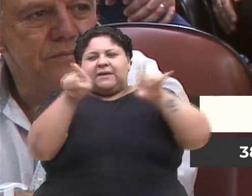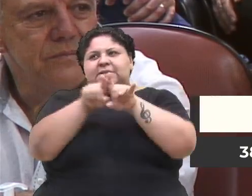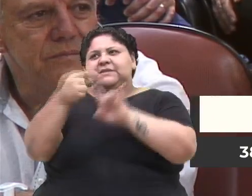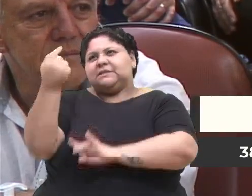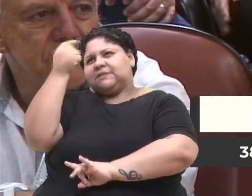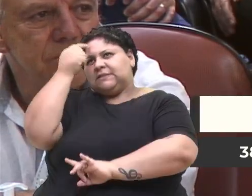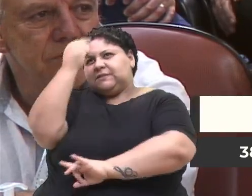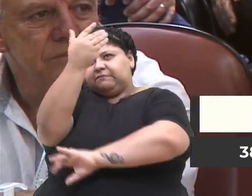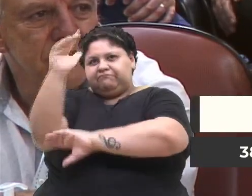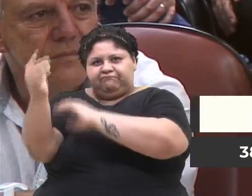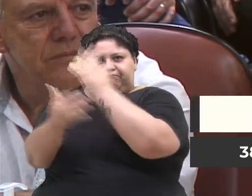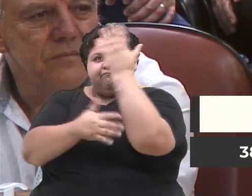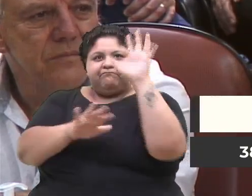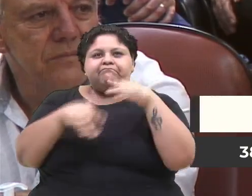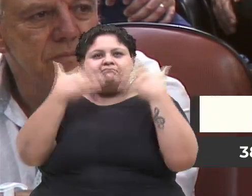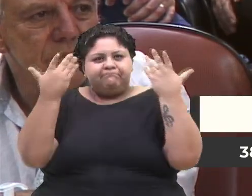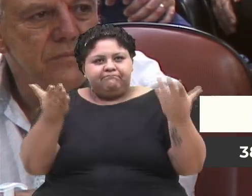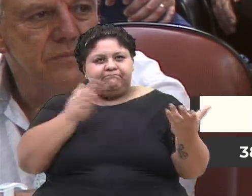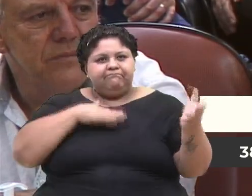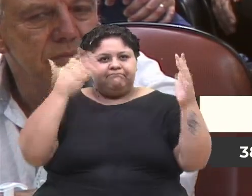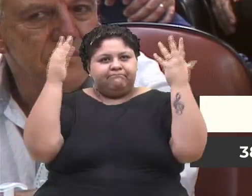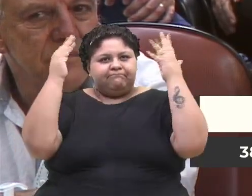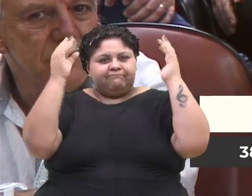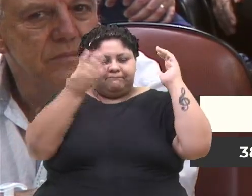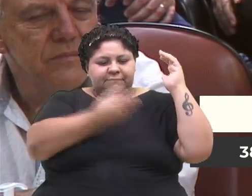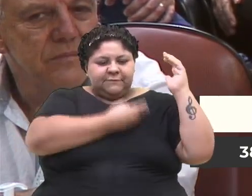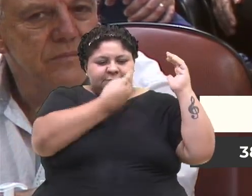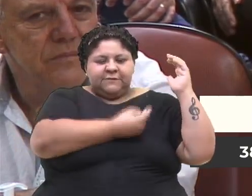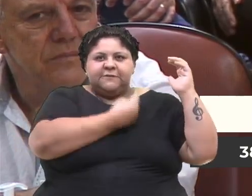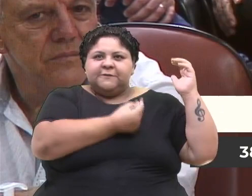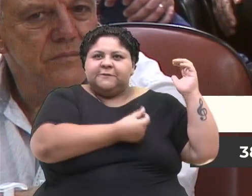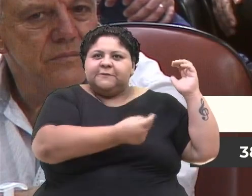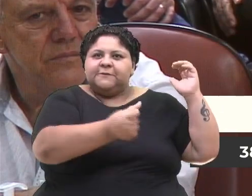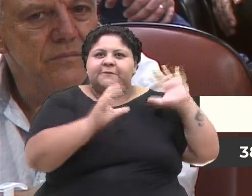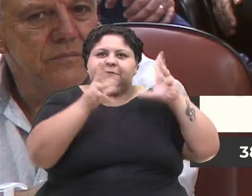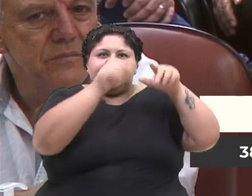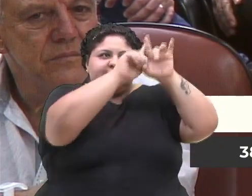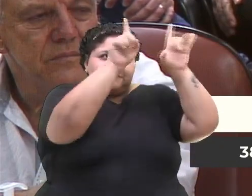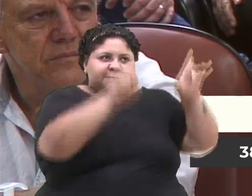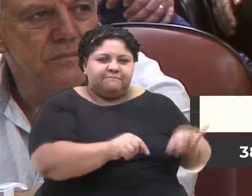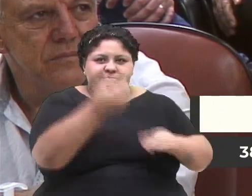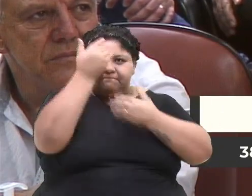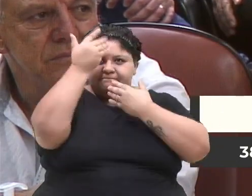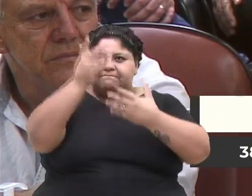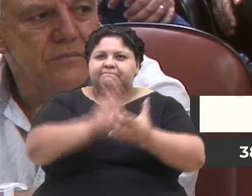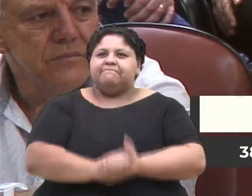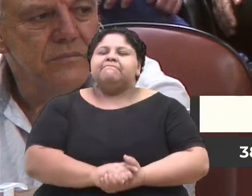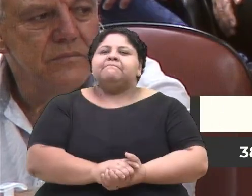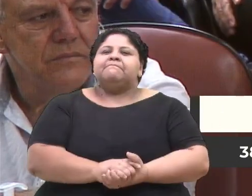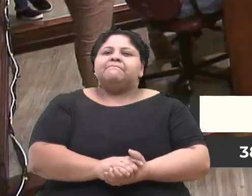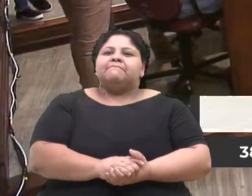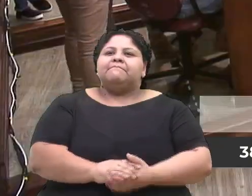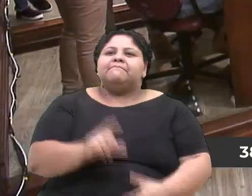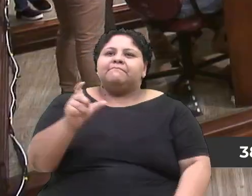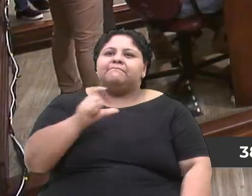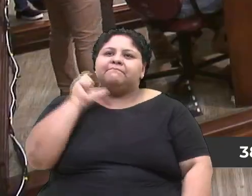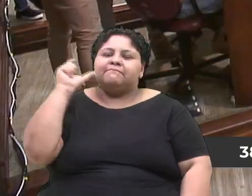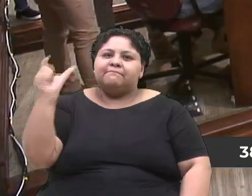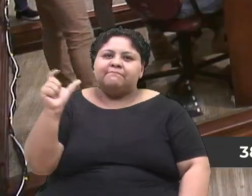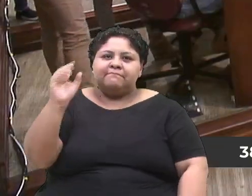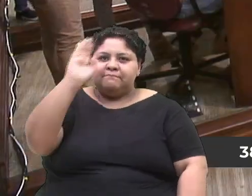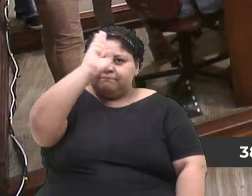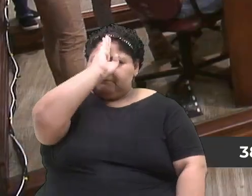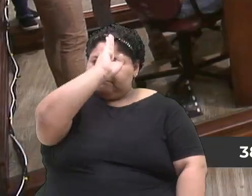no meio ambiente. Então, meus parabéns, vida longa à empresa e a todos os colaboradores. Obrigado, presidente. Obrigado. Com a palavra, Bressan.